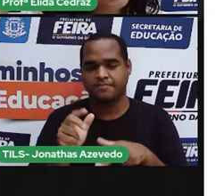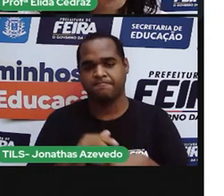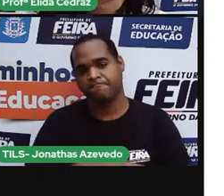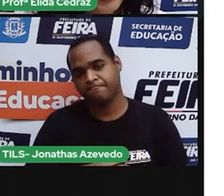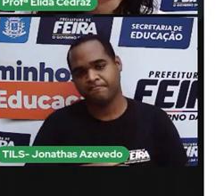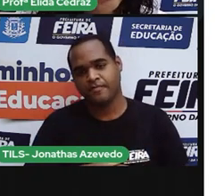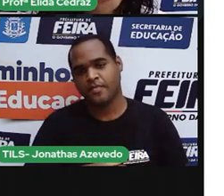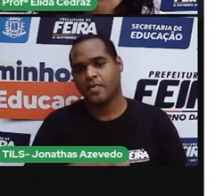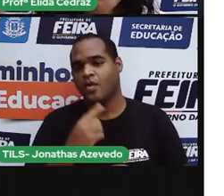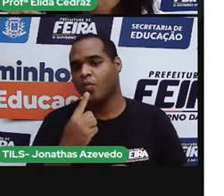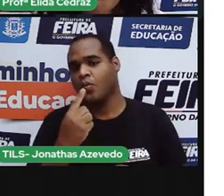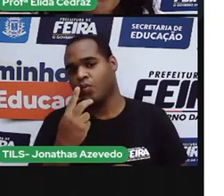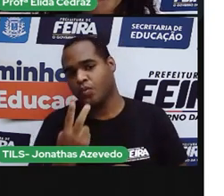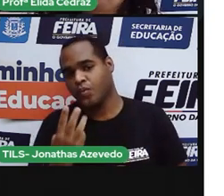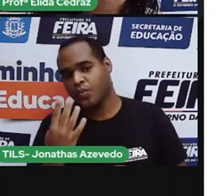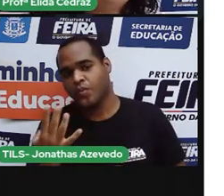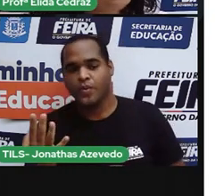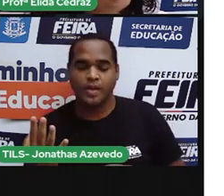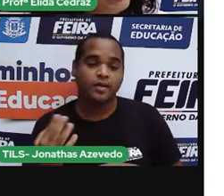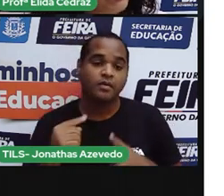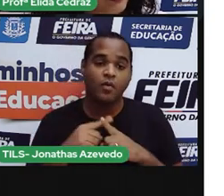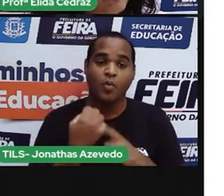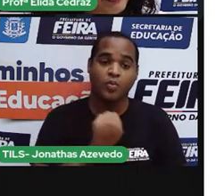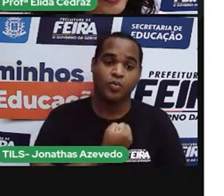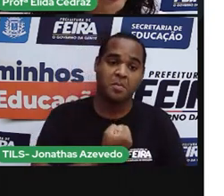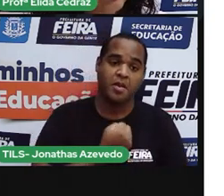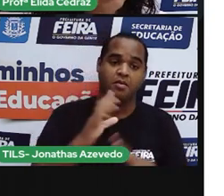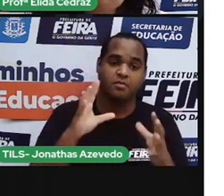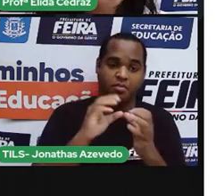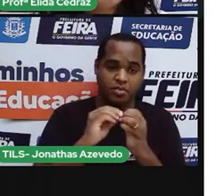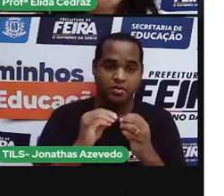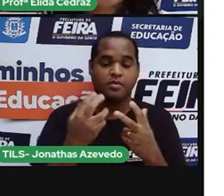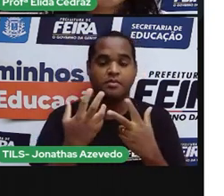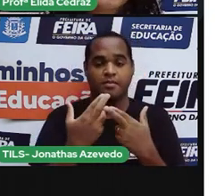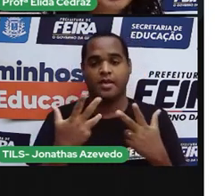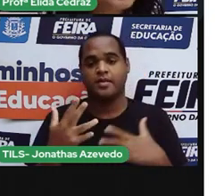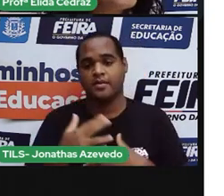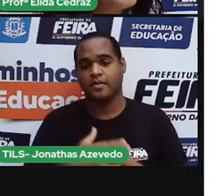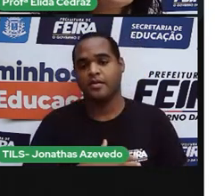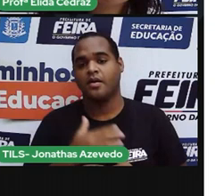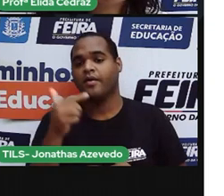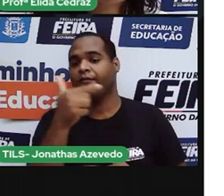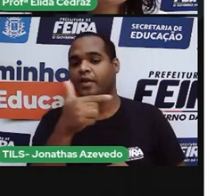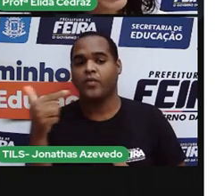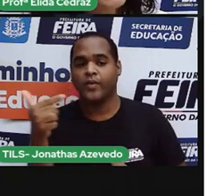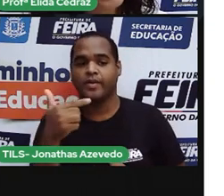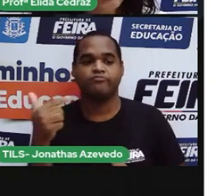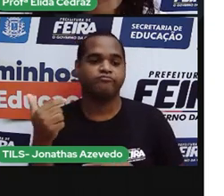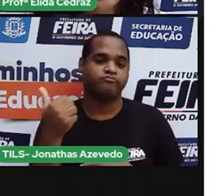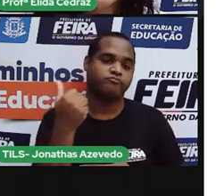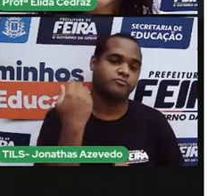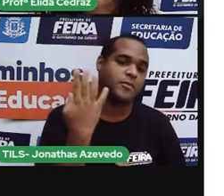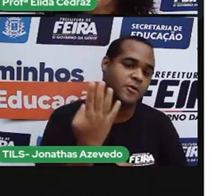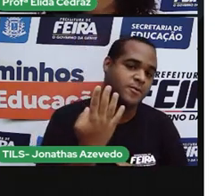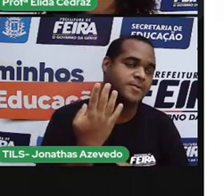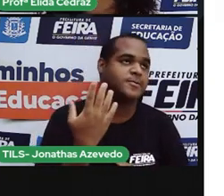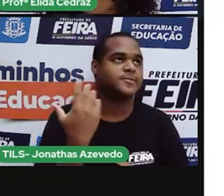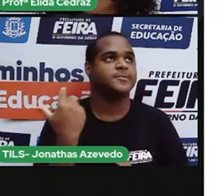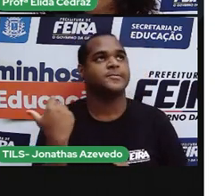de um em um ou o número completo. 22,